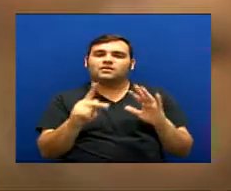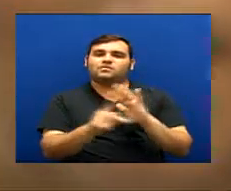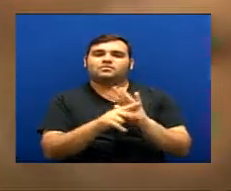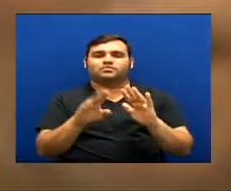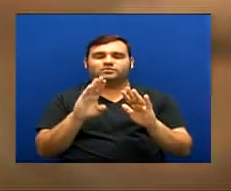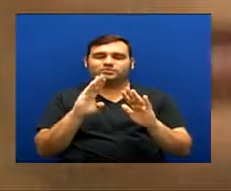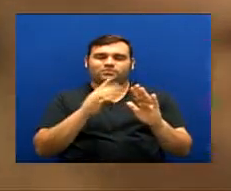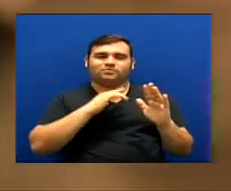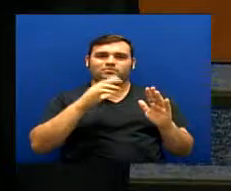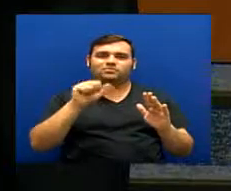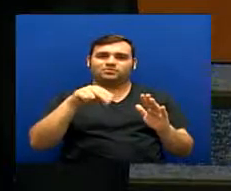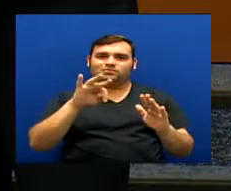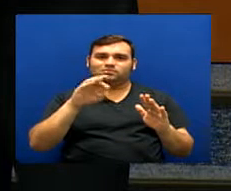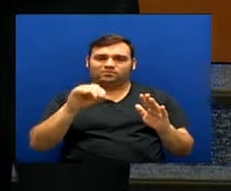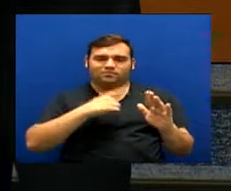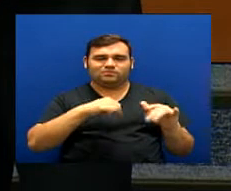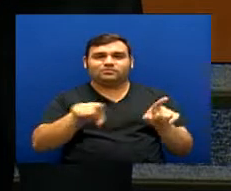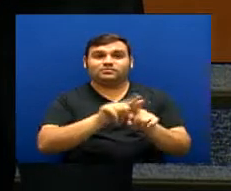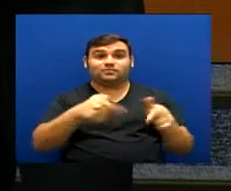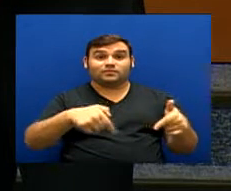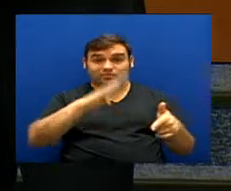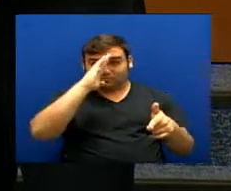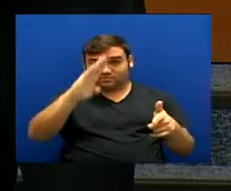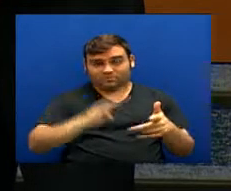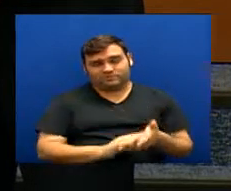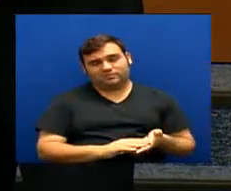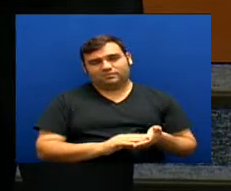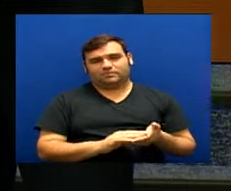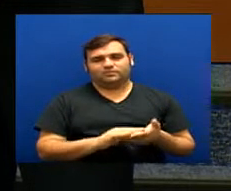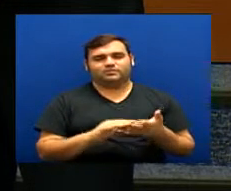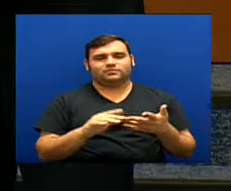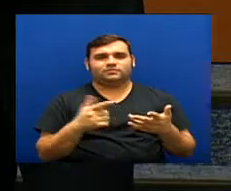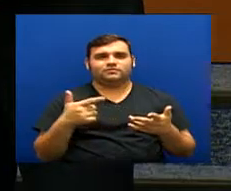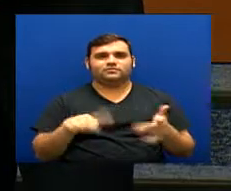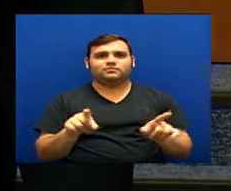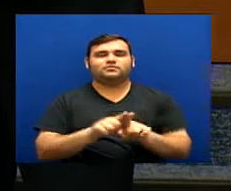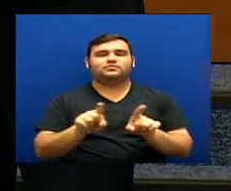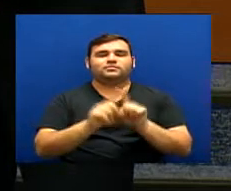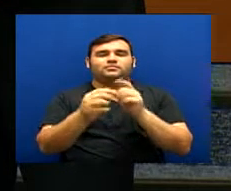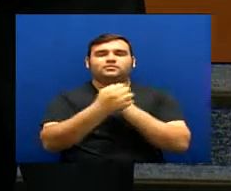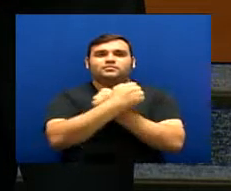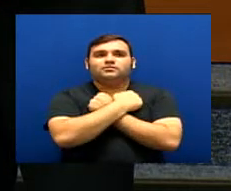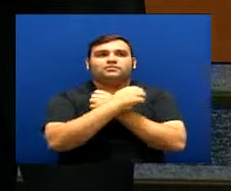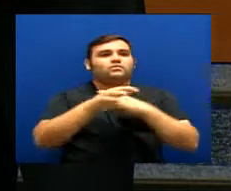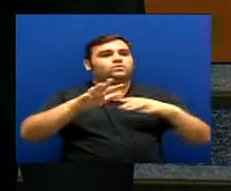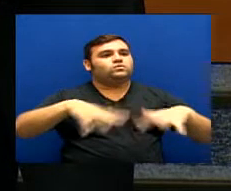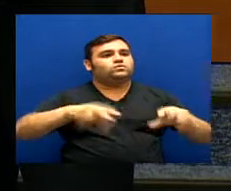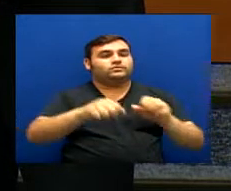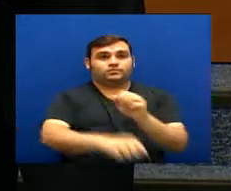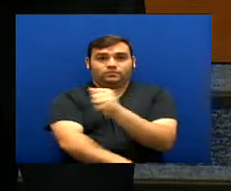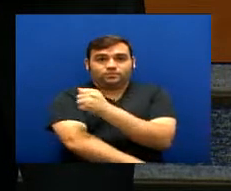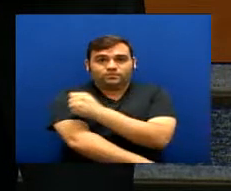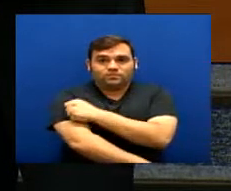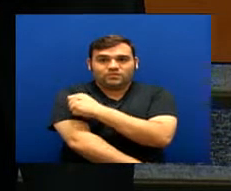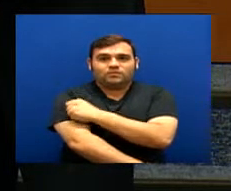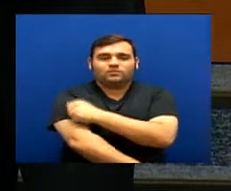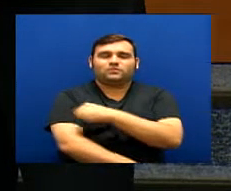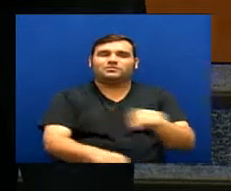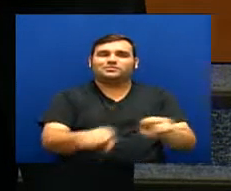Santa Escolástica, presidente dessa casa. Agradeço a toda a mesa, a todos os convidados, a minha família, a minha esposa Márcia, meu